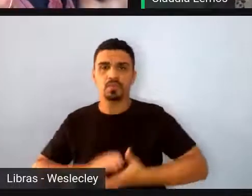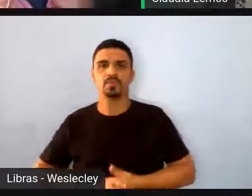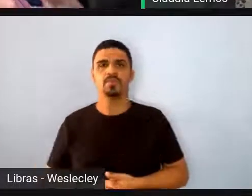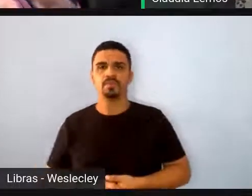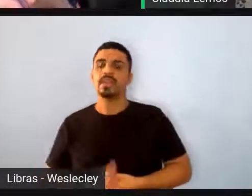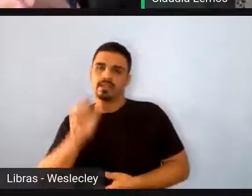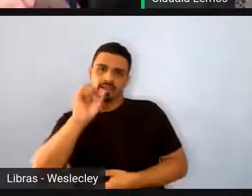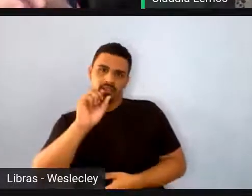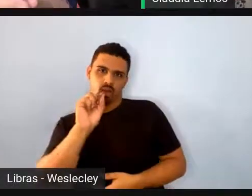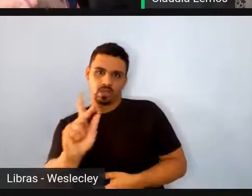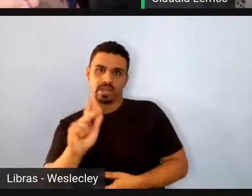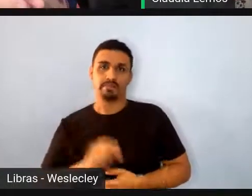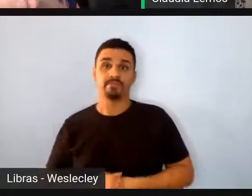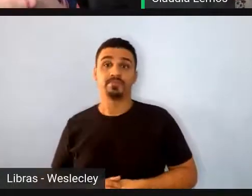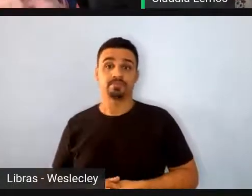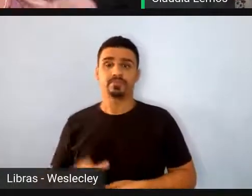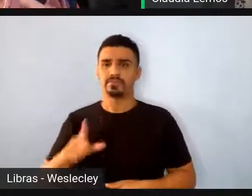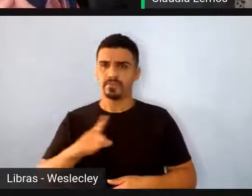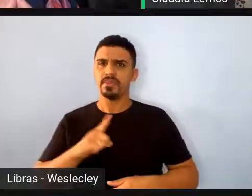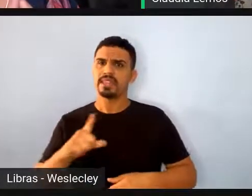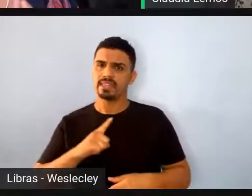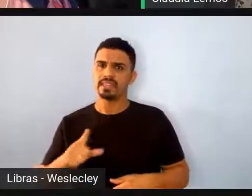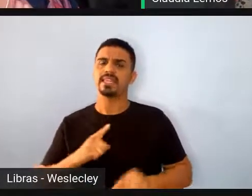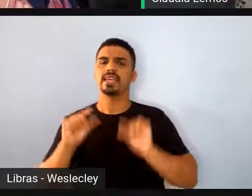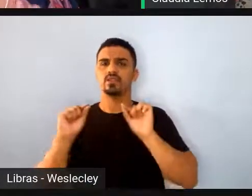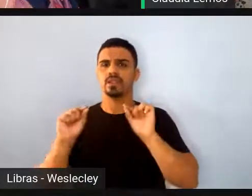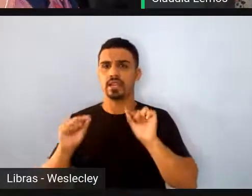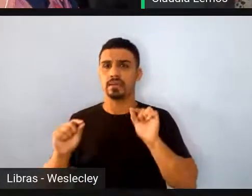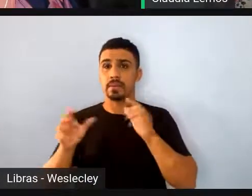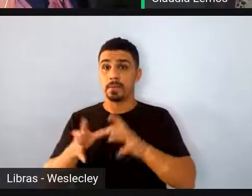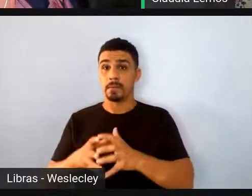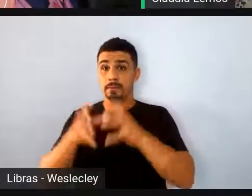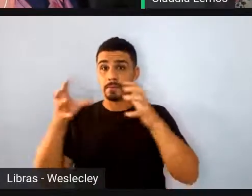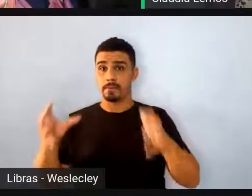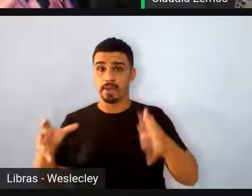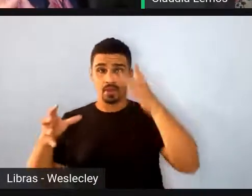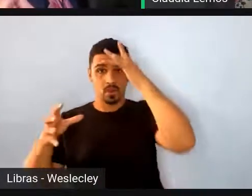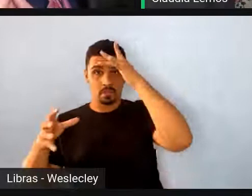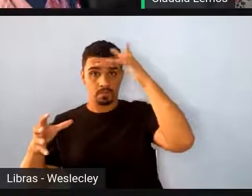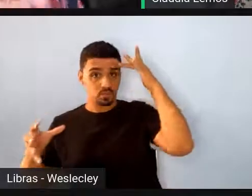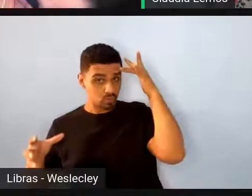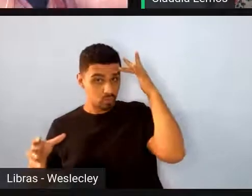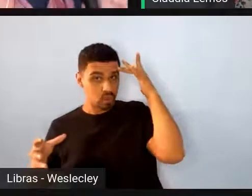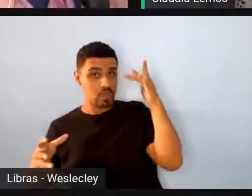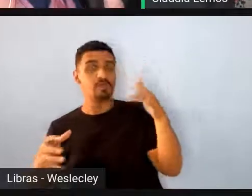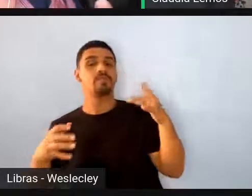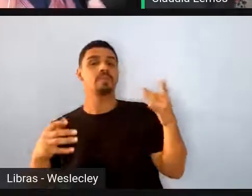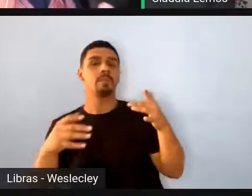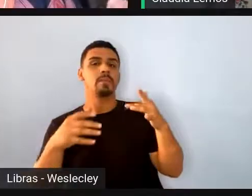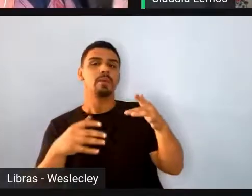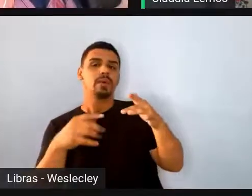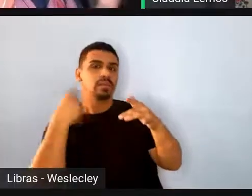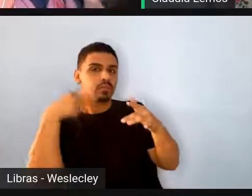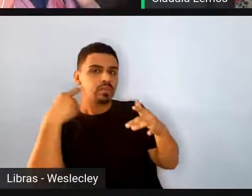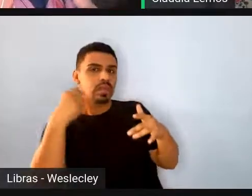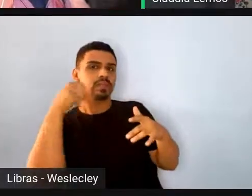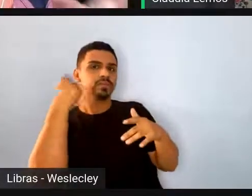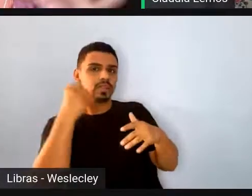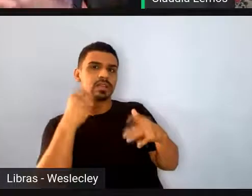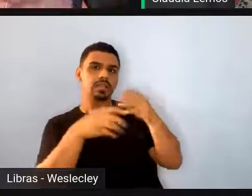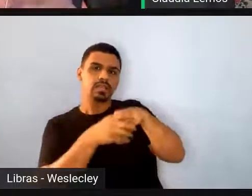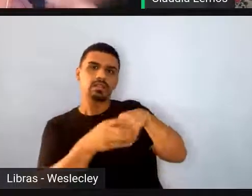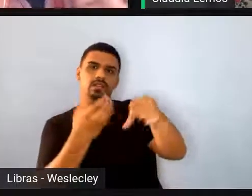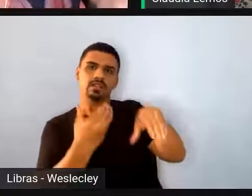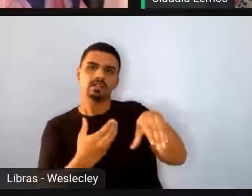claro. Existe uma... É porque, assim, a maioria dos parlamentos, a grande parte dos parlamentos, não